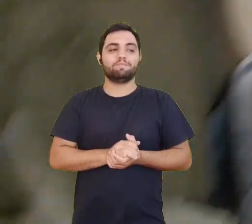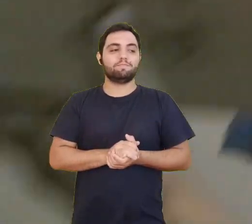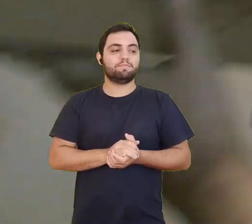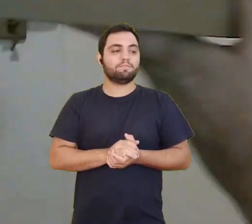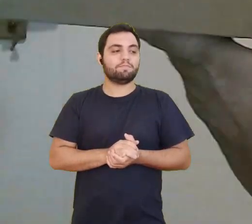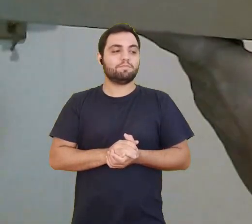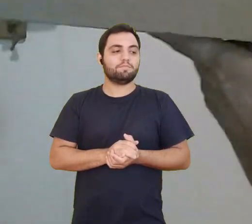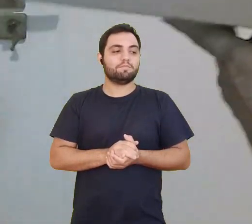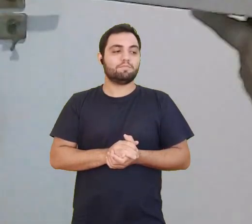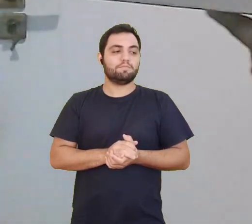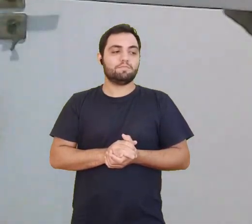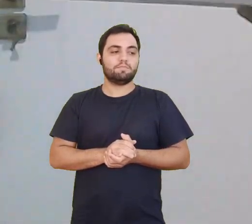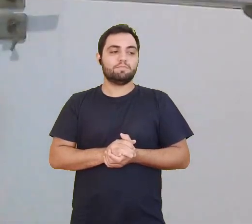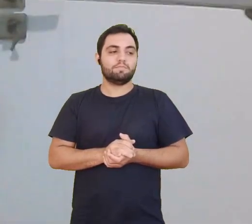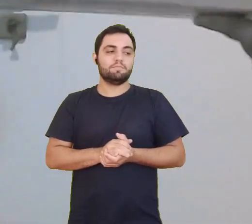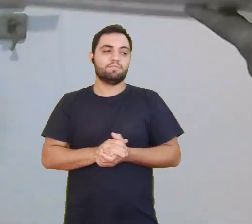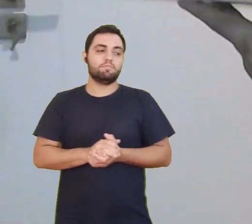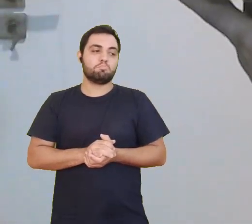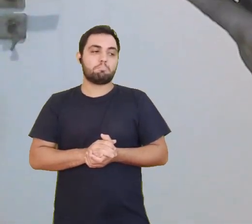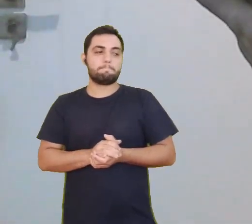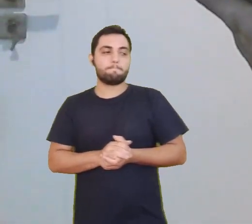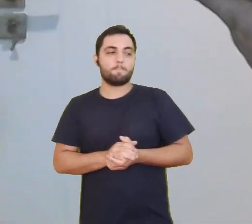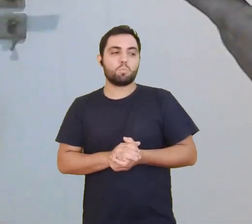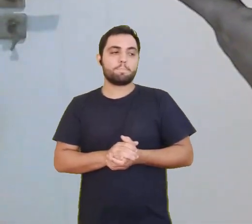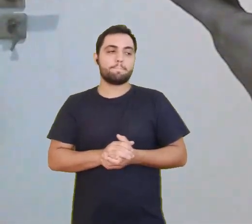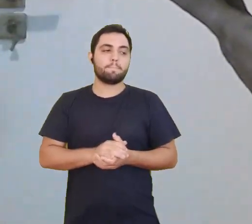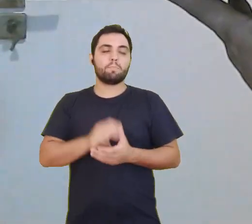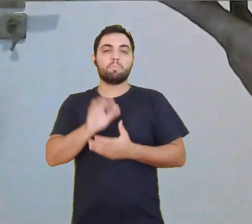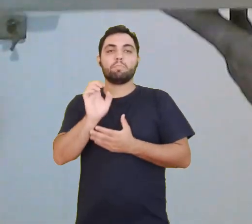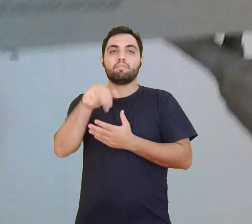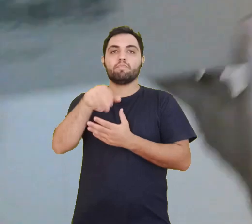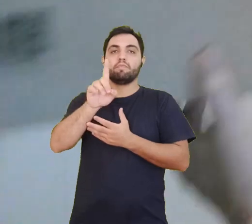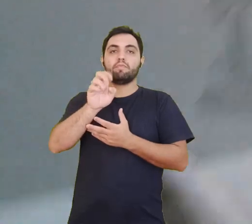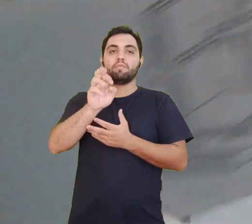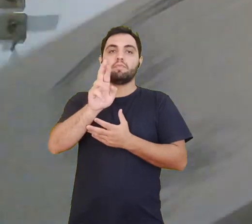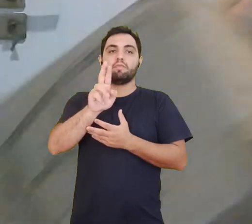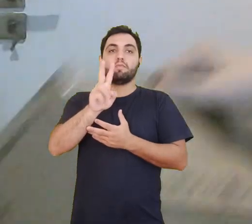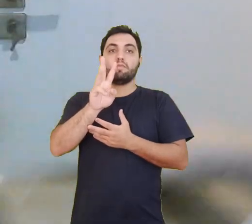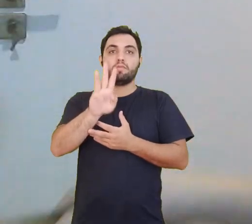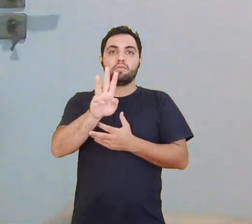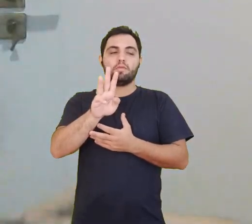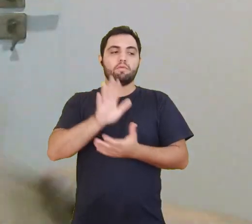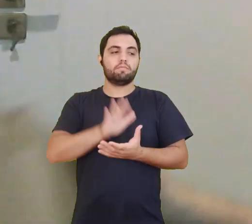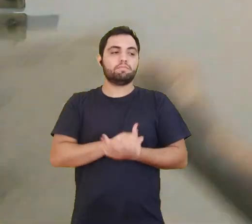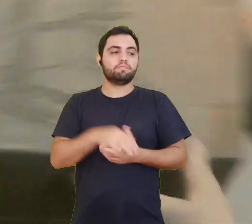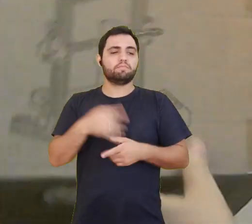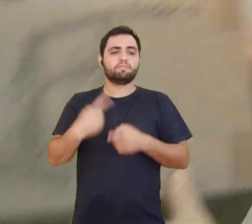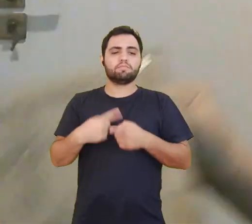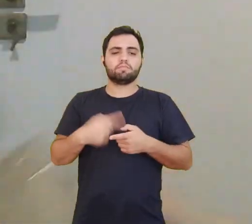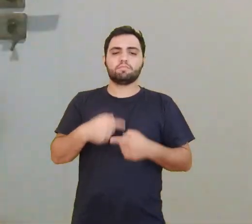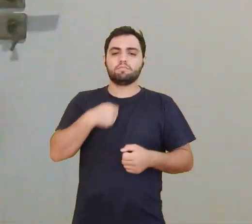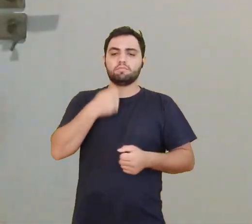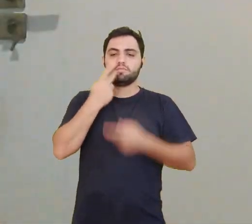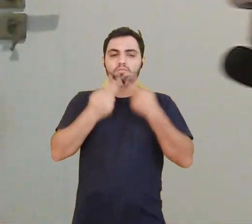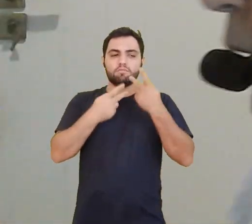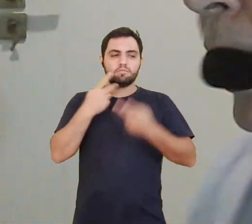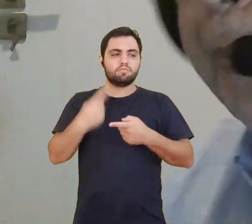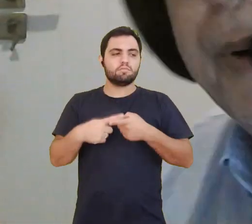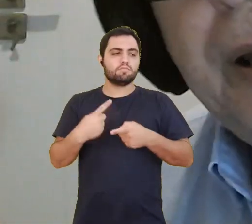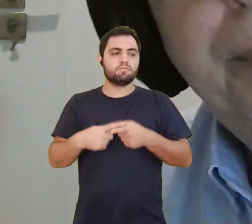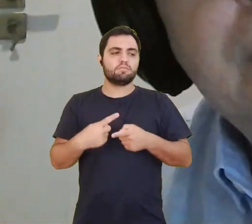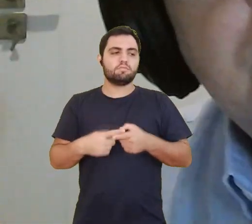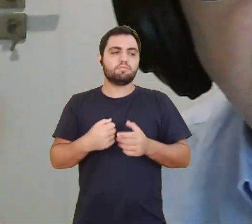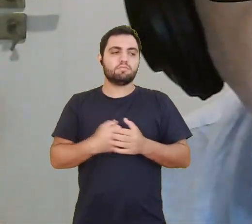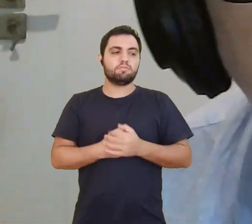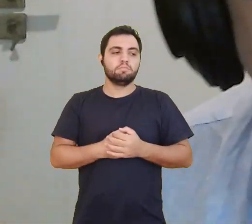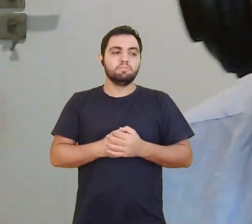Aqui uma caixa, tá? A impressora Ender 3, né? Por que eu estou falando isso de vem numa caixa? É